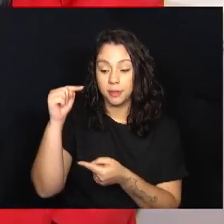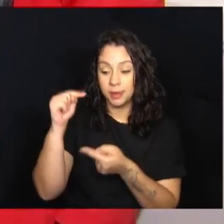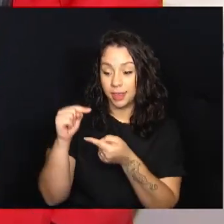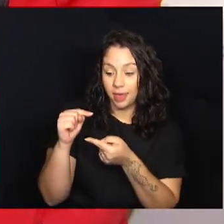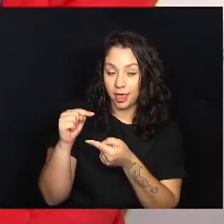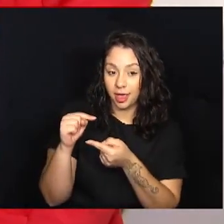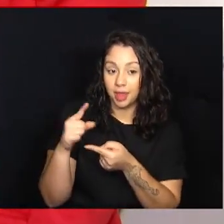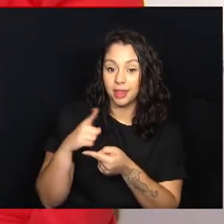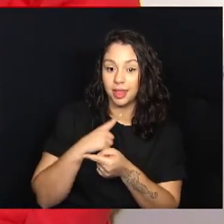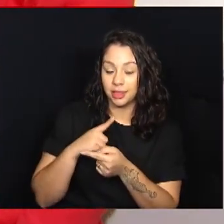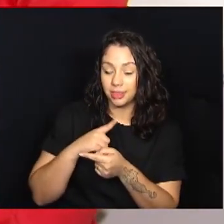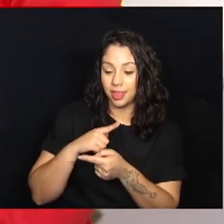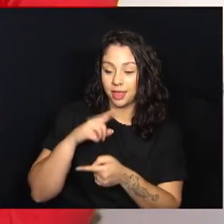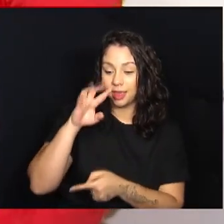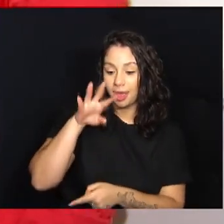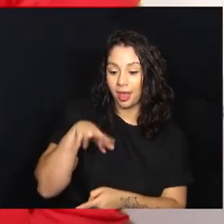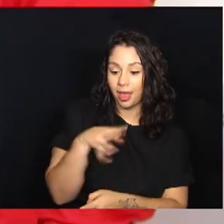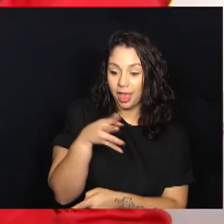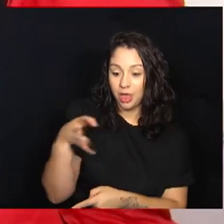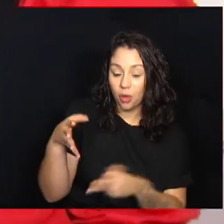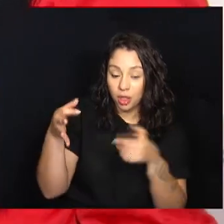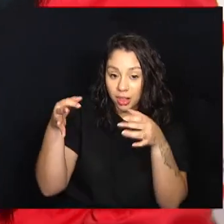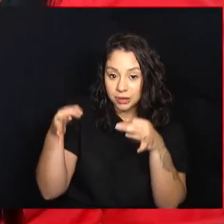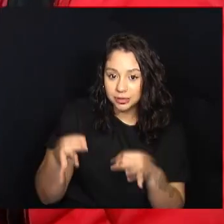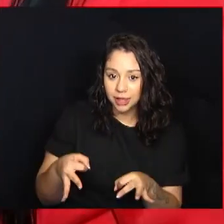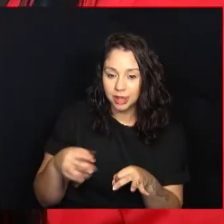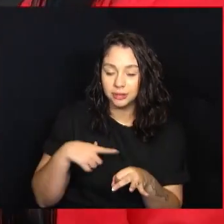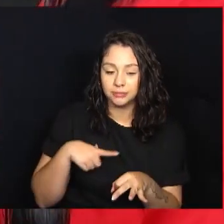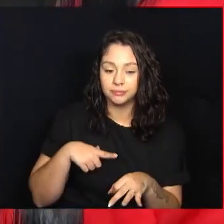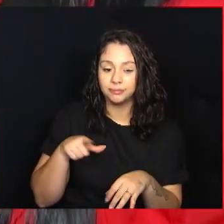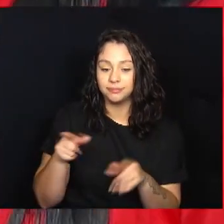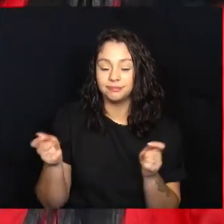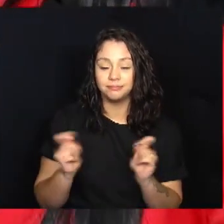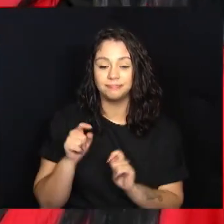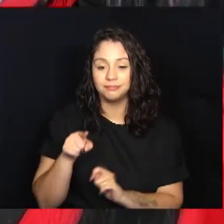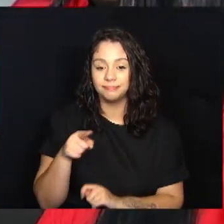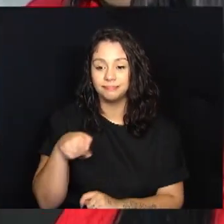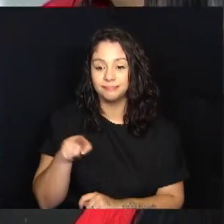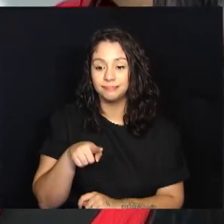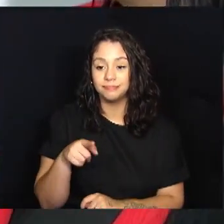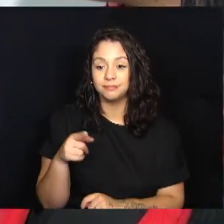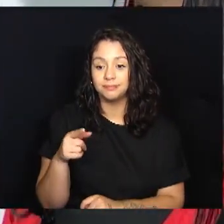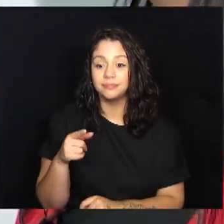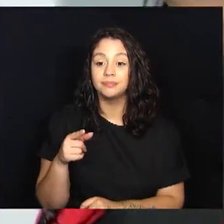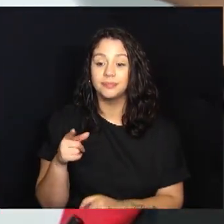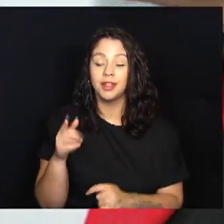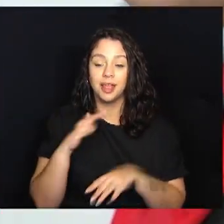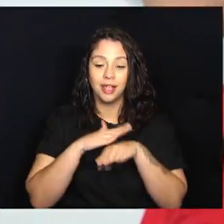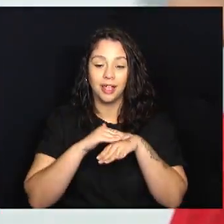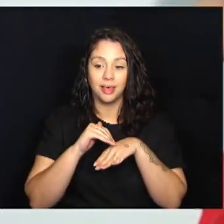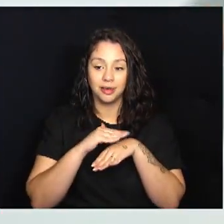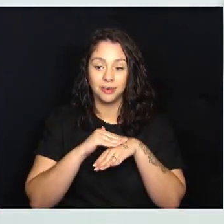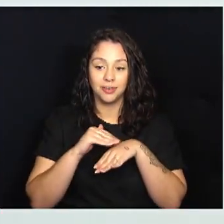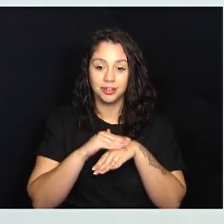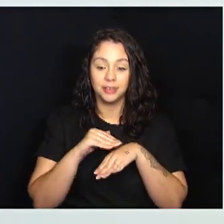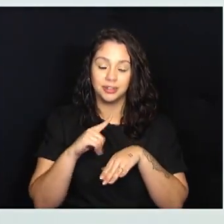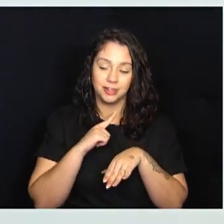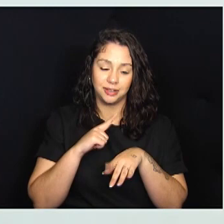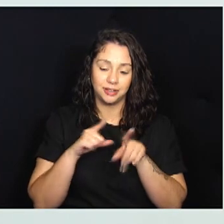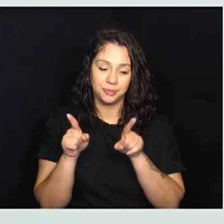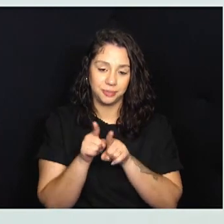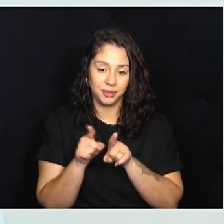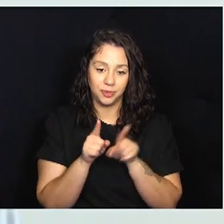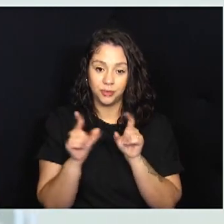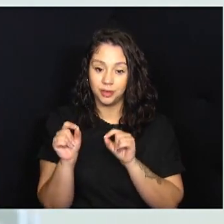a gaiola, o viveiro adequado, de acordo com a necessidade delas, né? Elas são carinhosas, lógico, existem